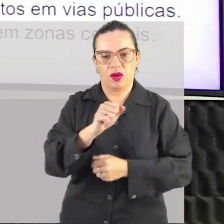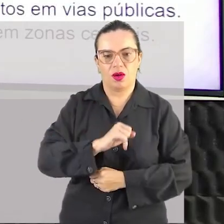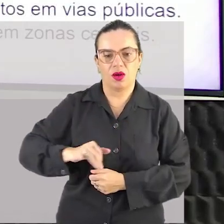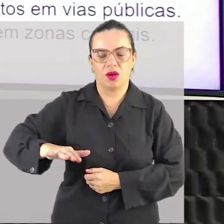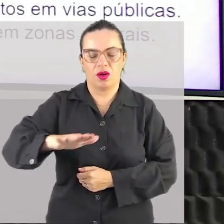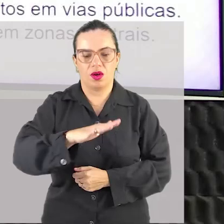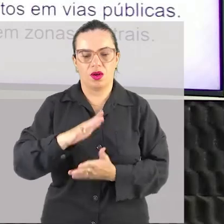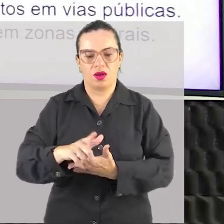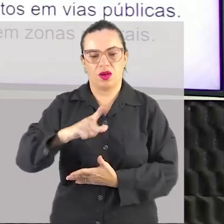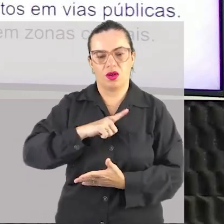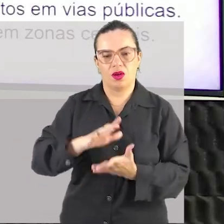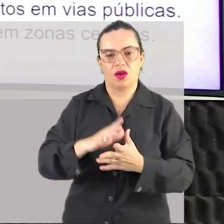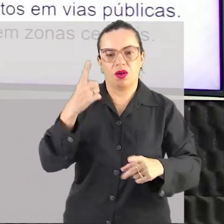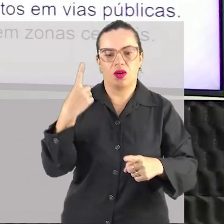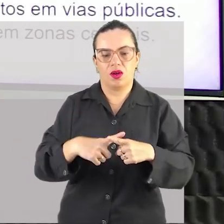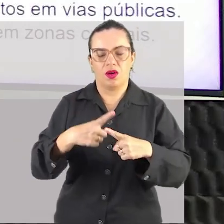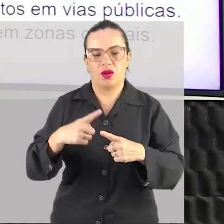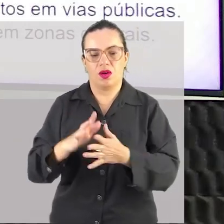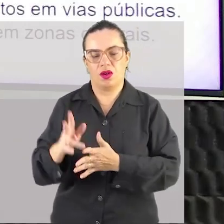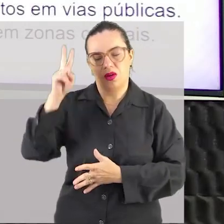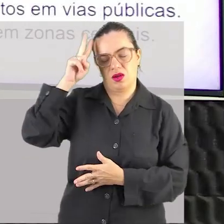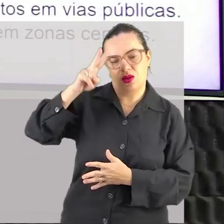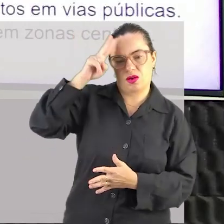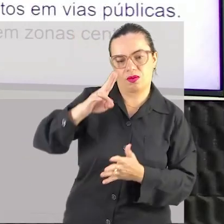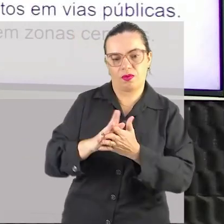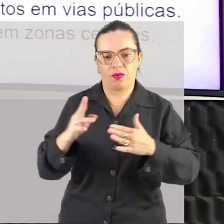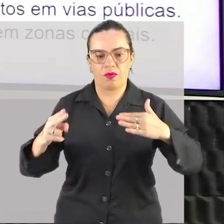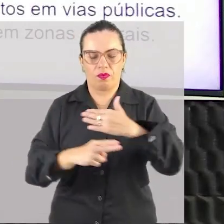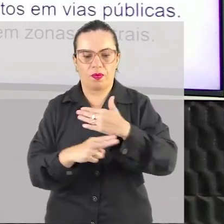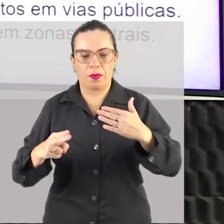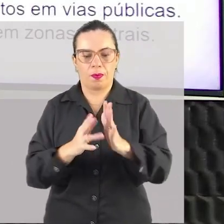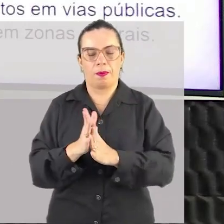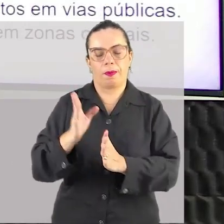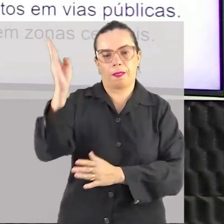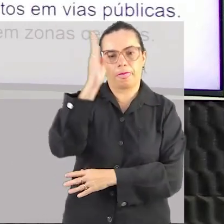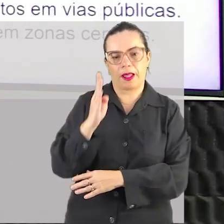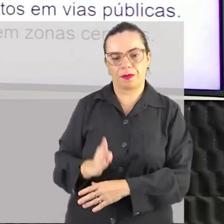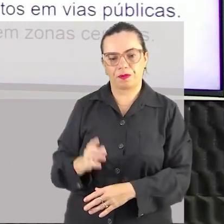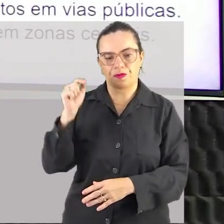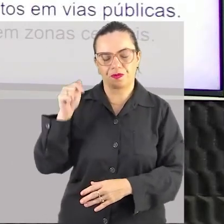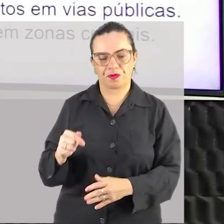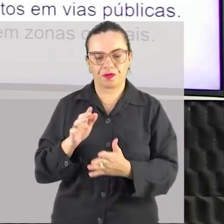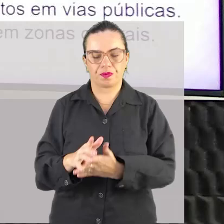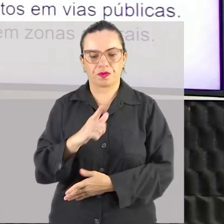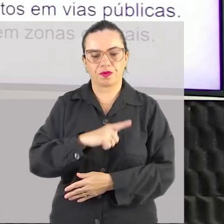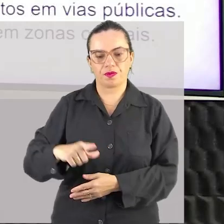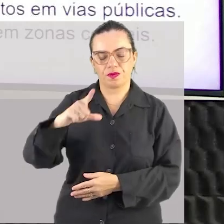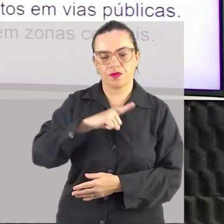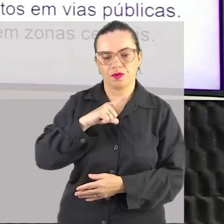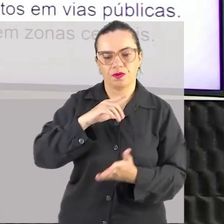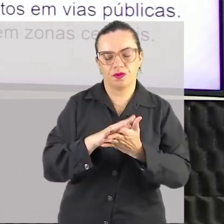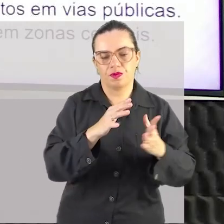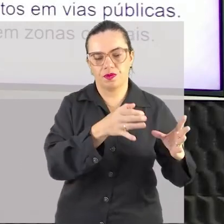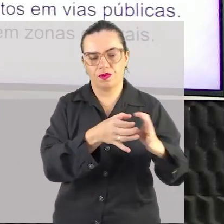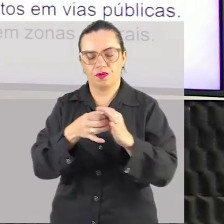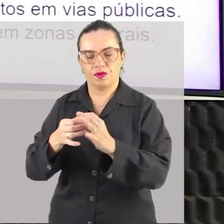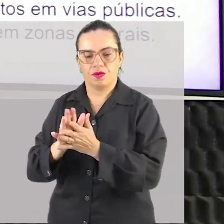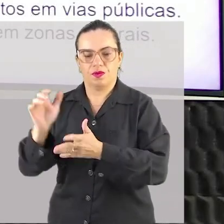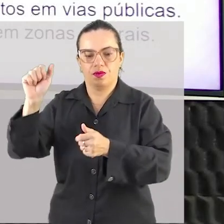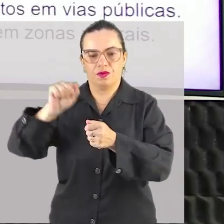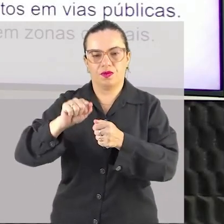gente que que você tem que lembrar que o modelo de urbanização do Brasil ele segue a lógica de uma